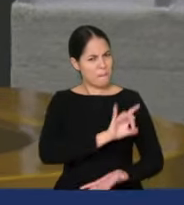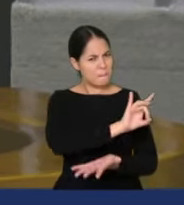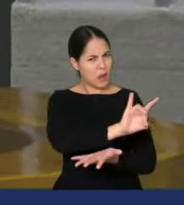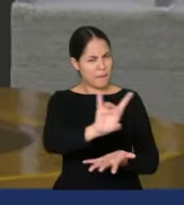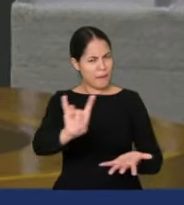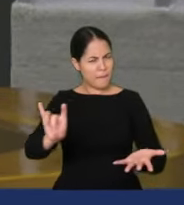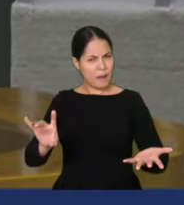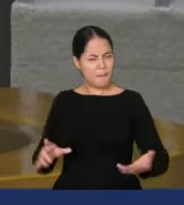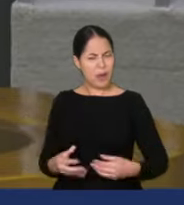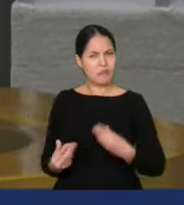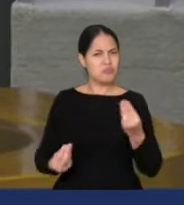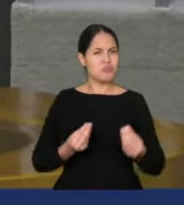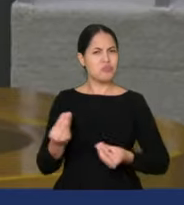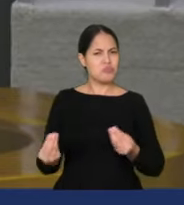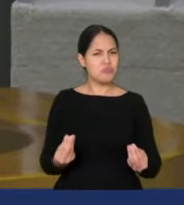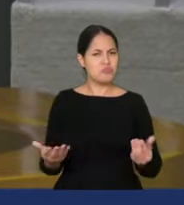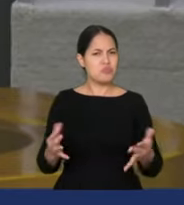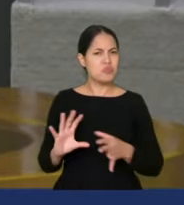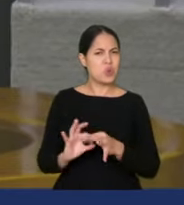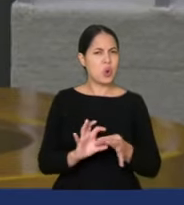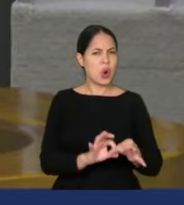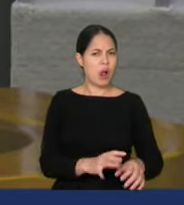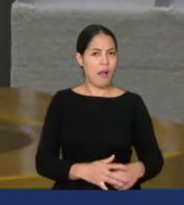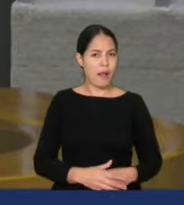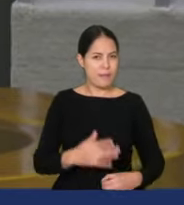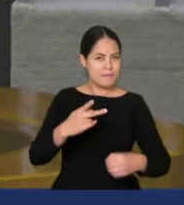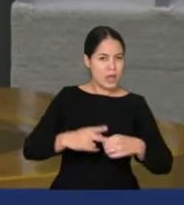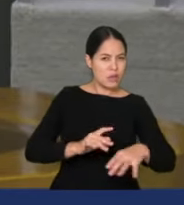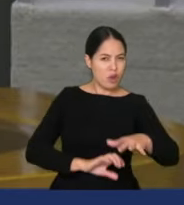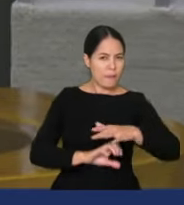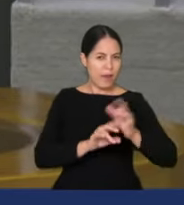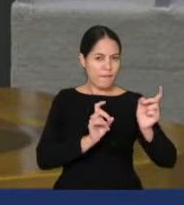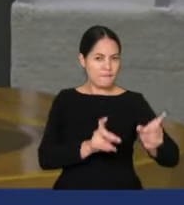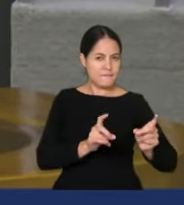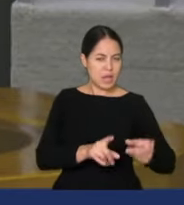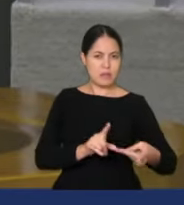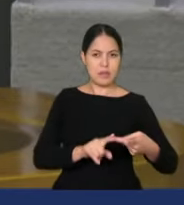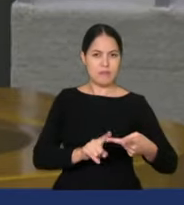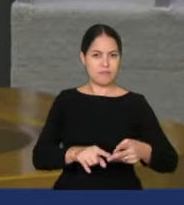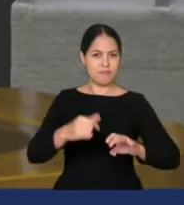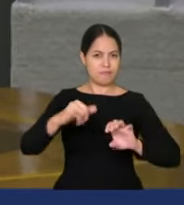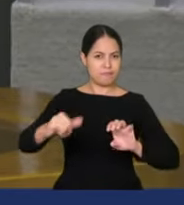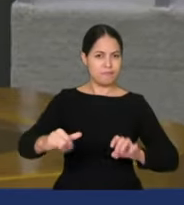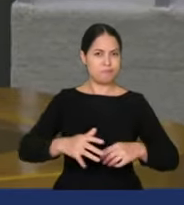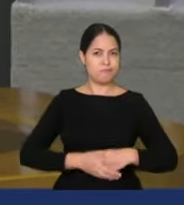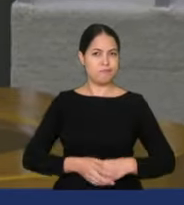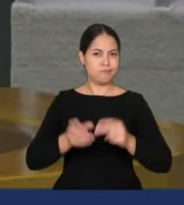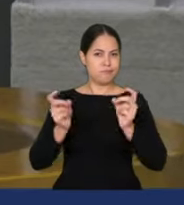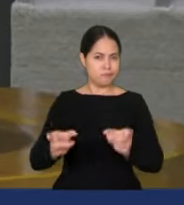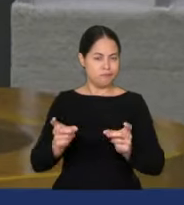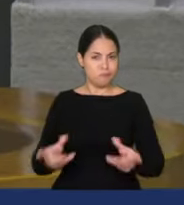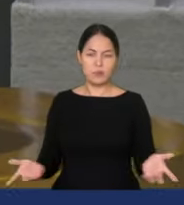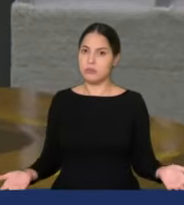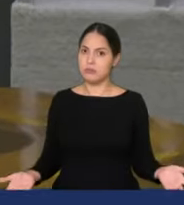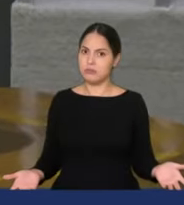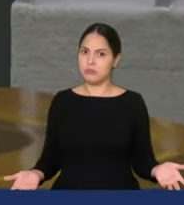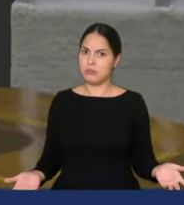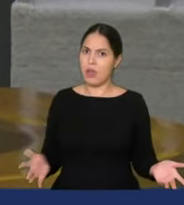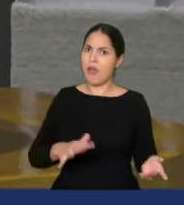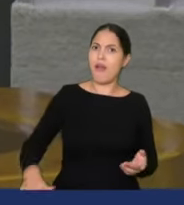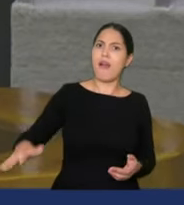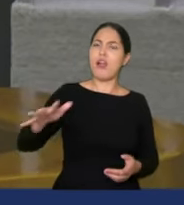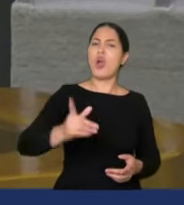votando para vender a Petrobras, para vender a Eletrobras, para entregar na bacia das almas o que temos de